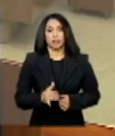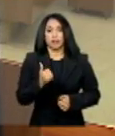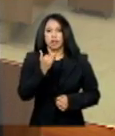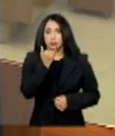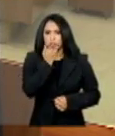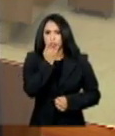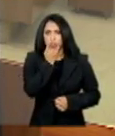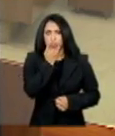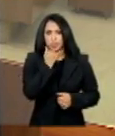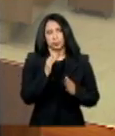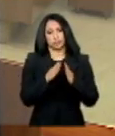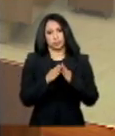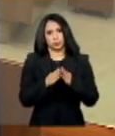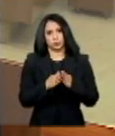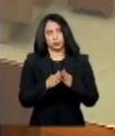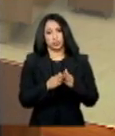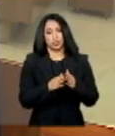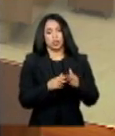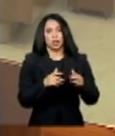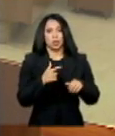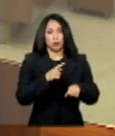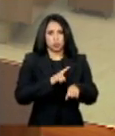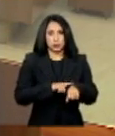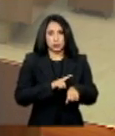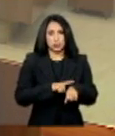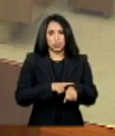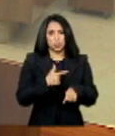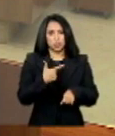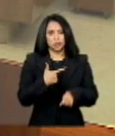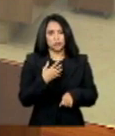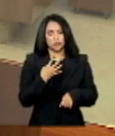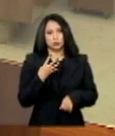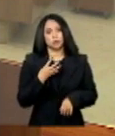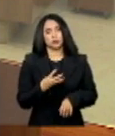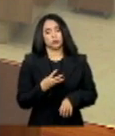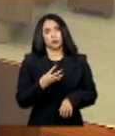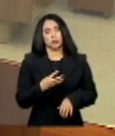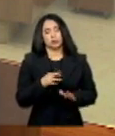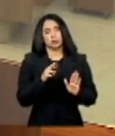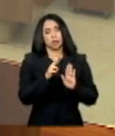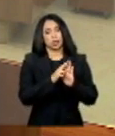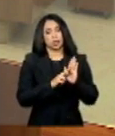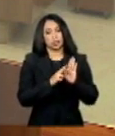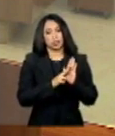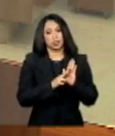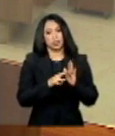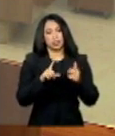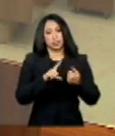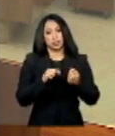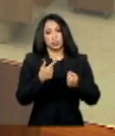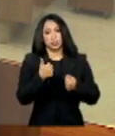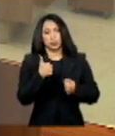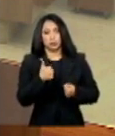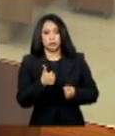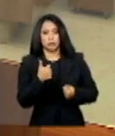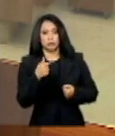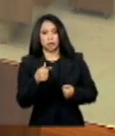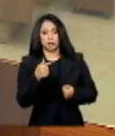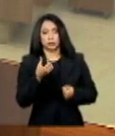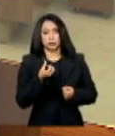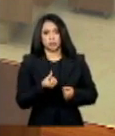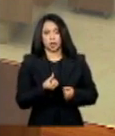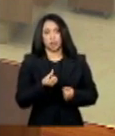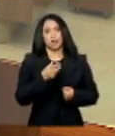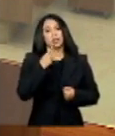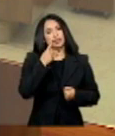pontos em relação ao prazo de 24 horas a norma regulatória o artigo 17 médicos e previu 24 horas também